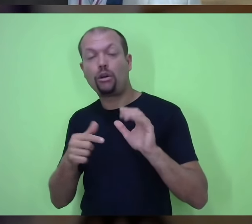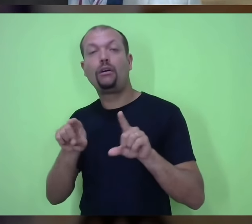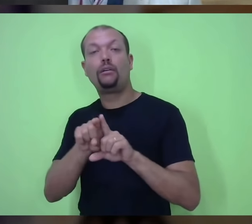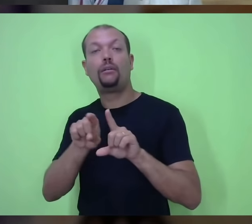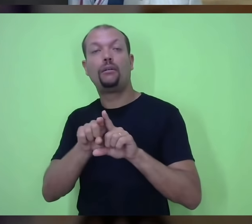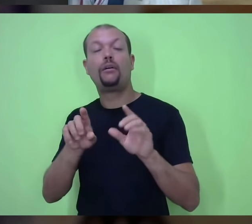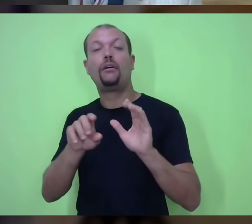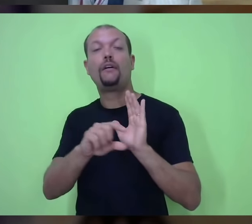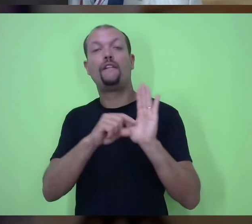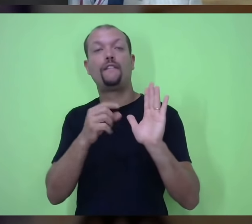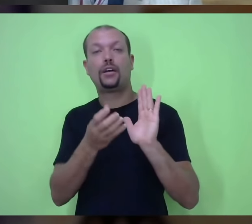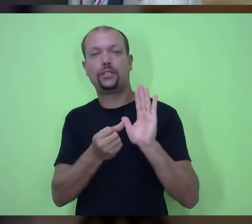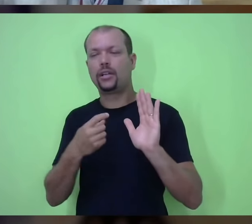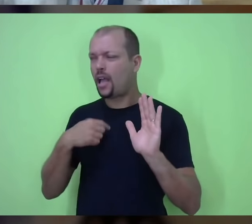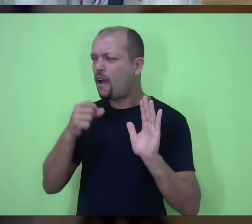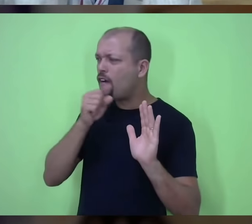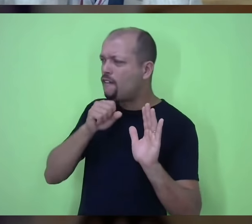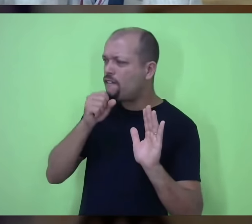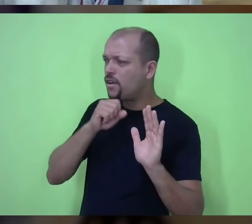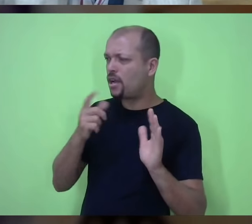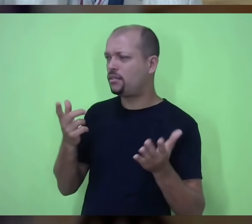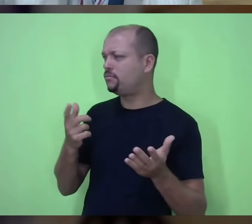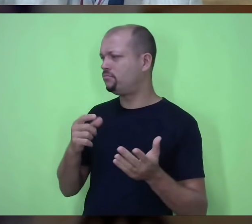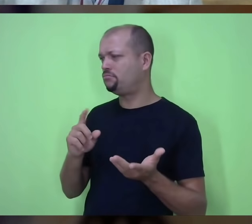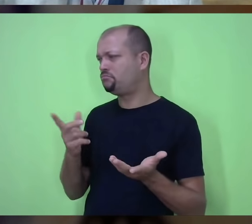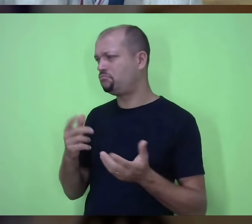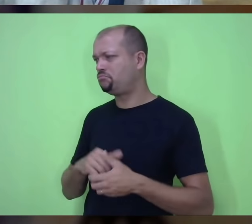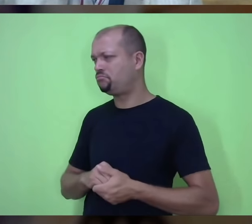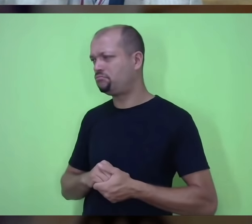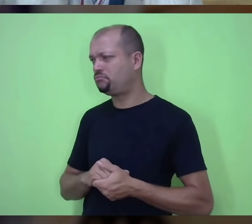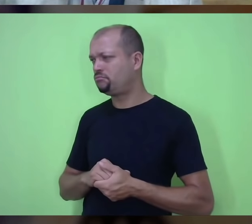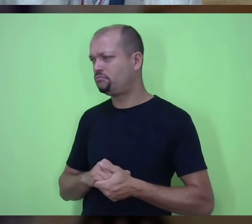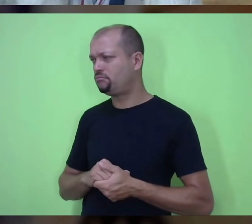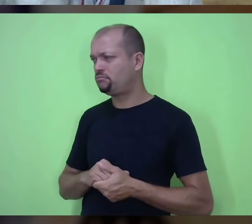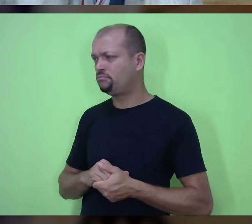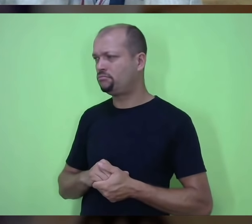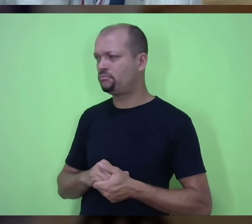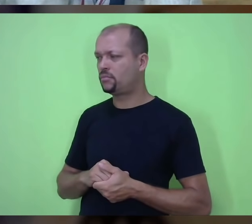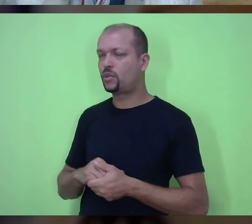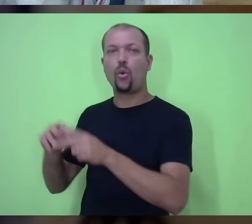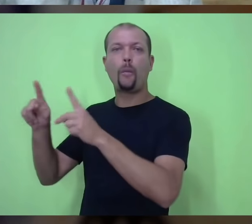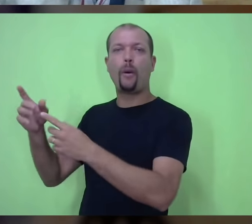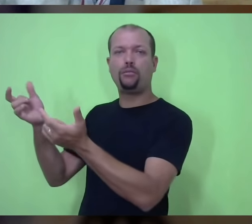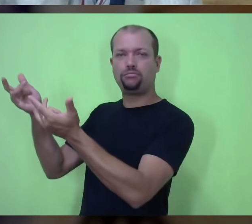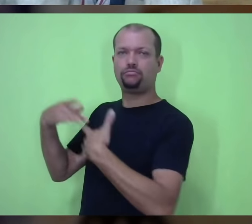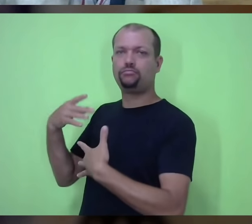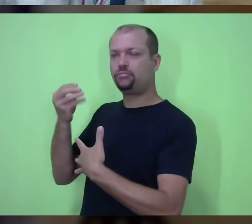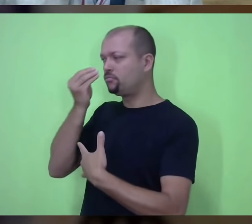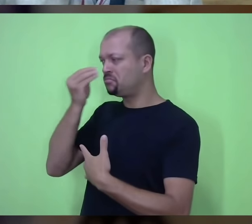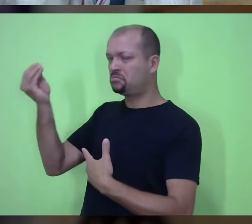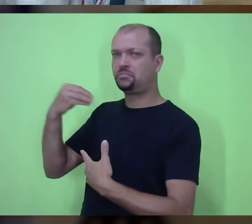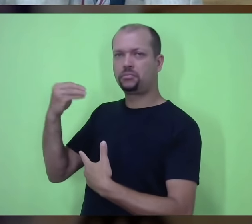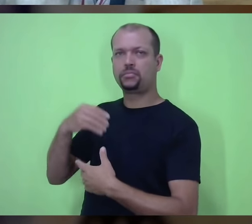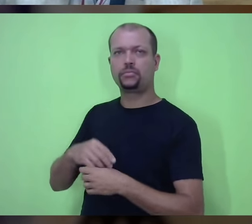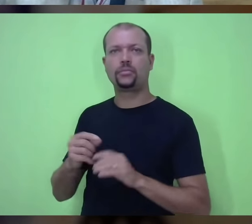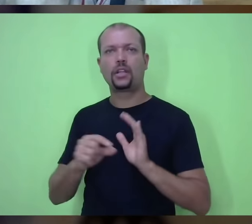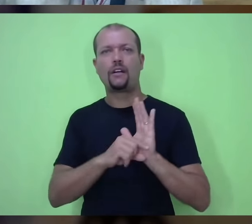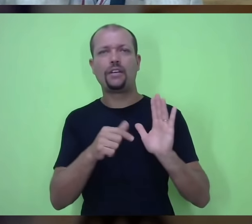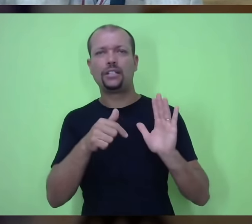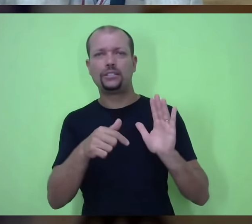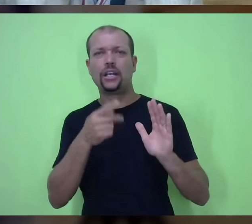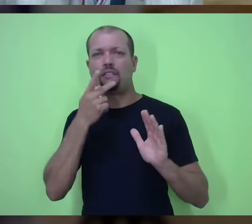6. Mas eu sou verme e não homem, ou pobre dos homens e desprezado do povo. Versículo 7,